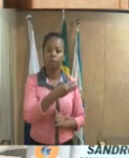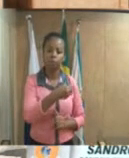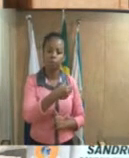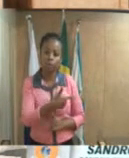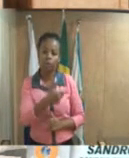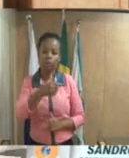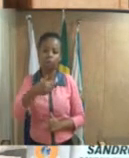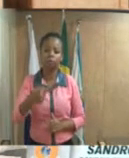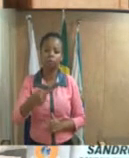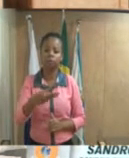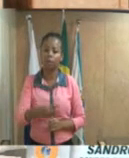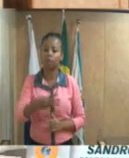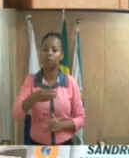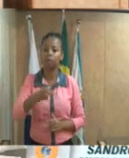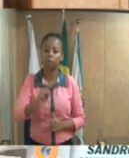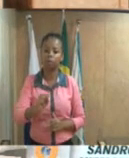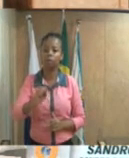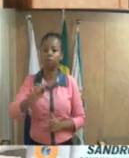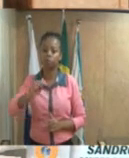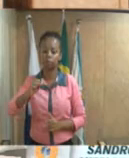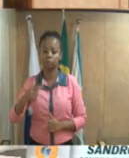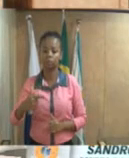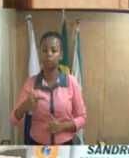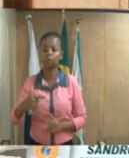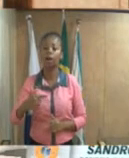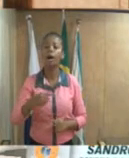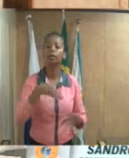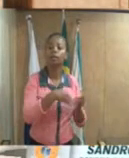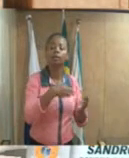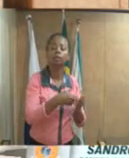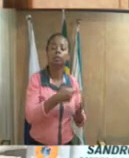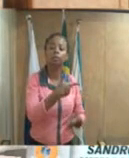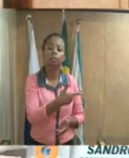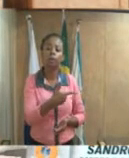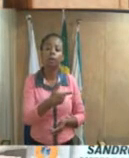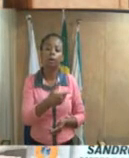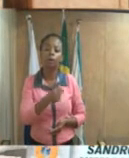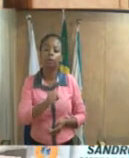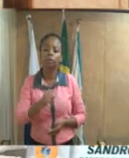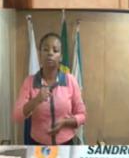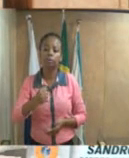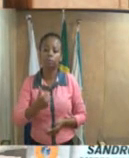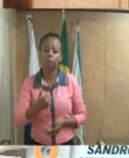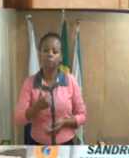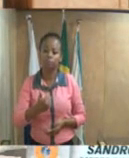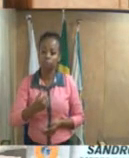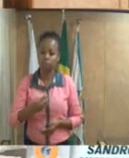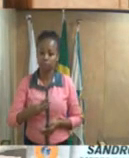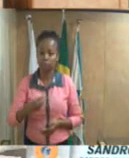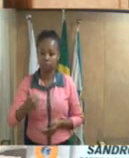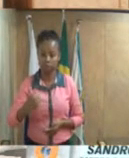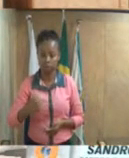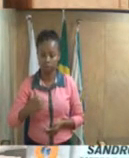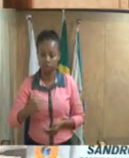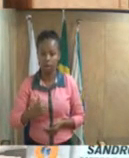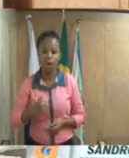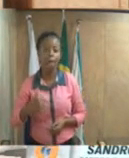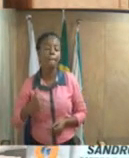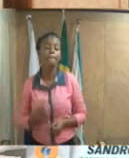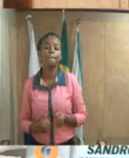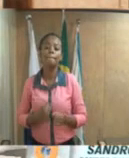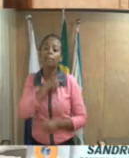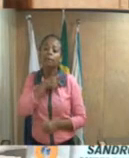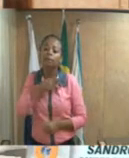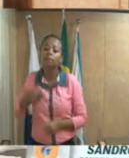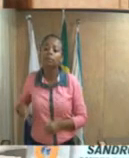238202 ao 238211 de 2016, do ilustríssimo senhor presidente do Fundo